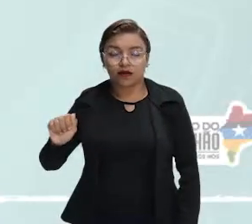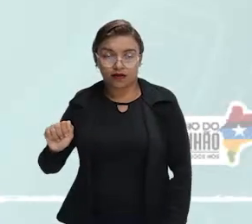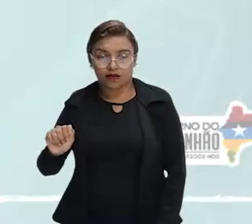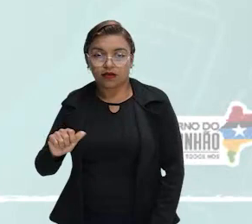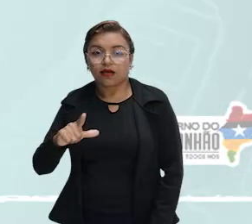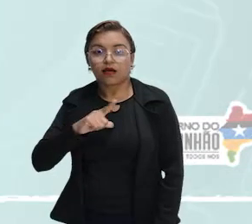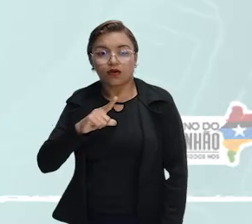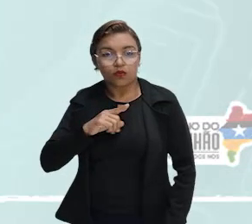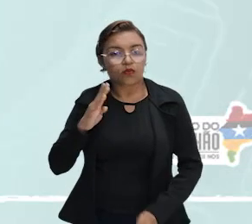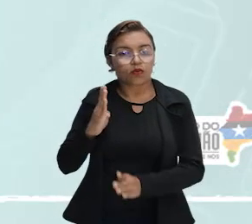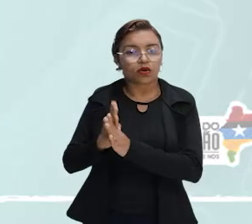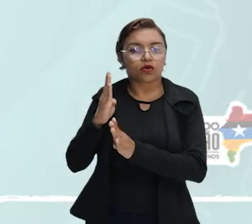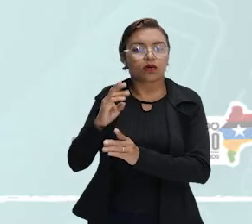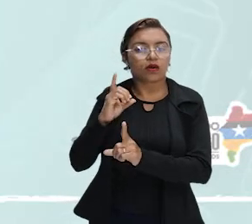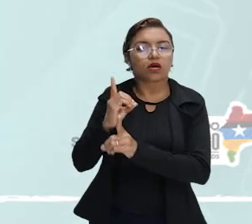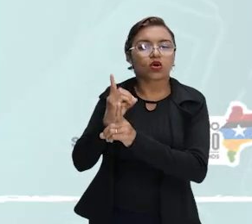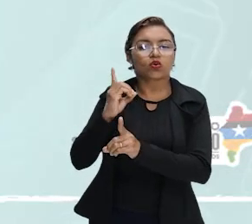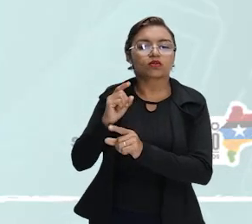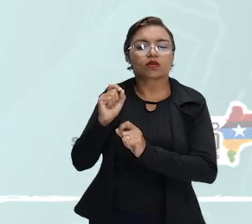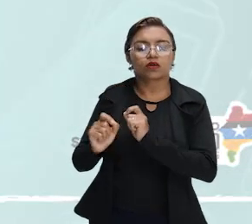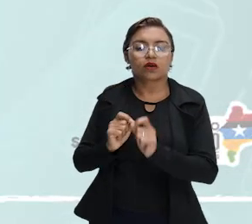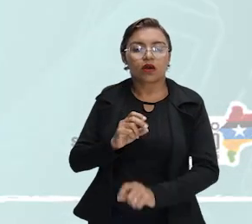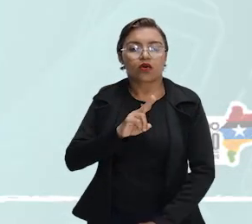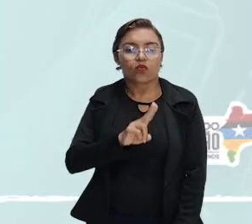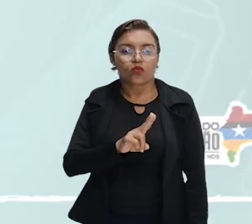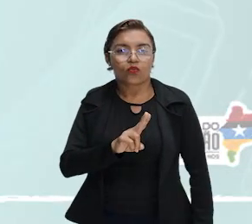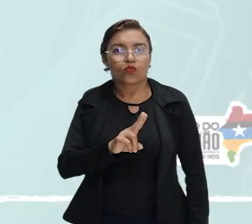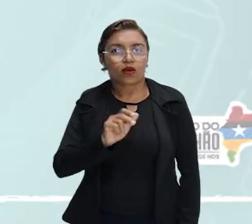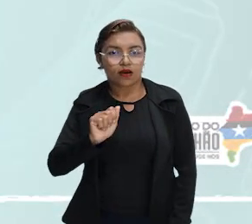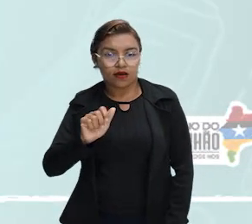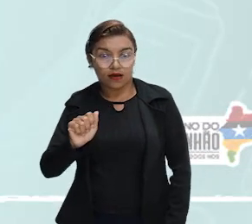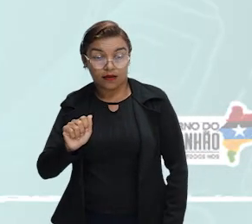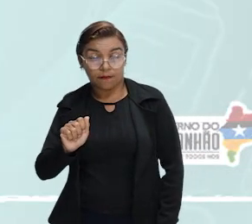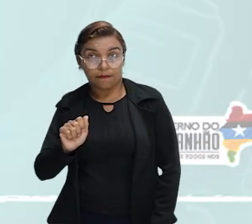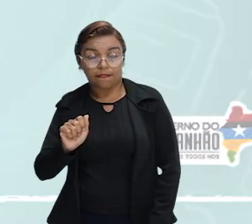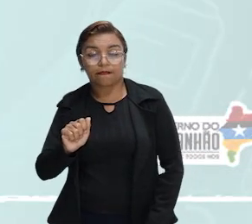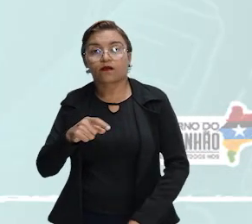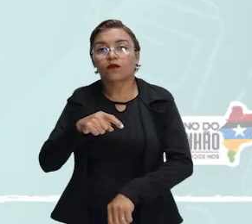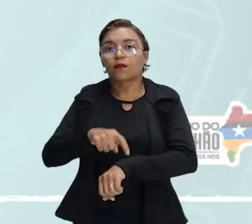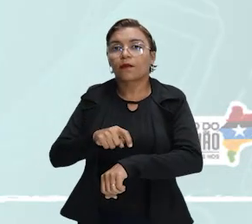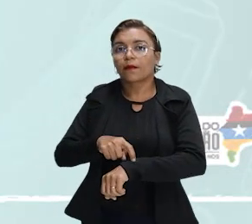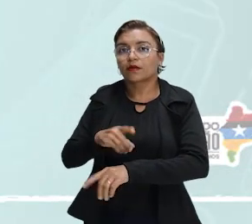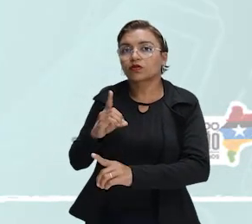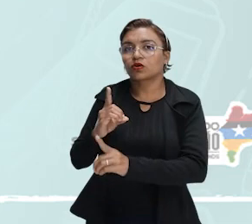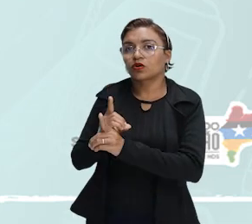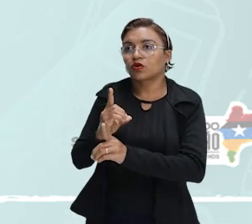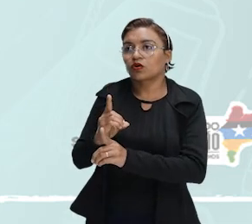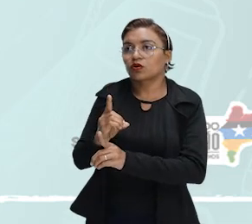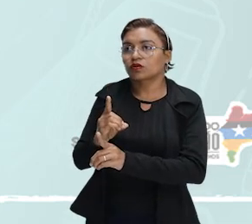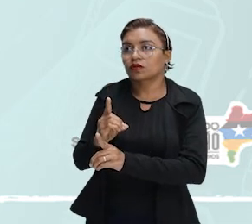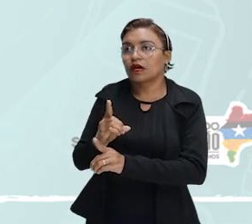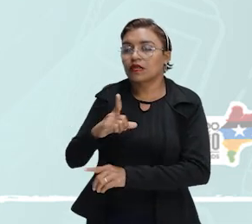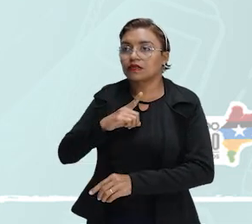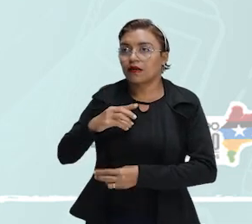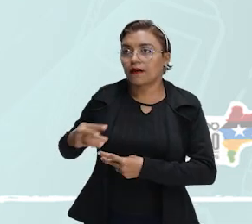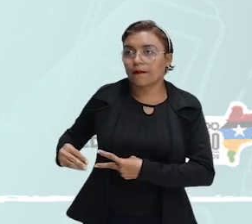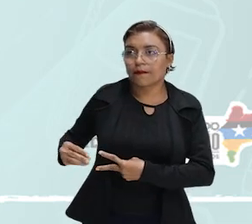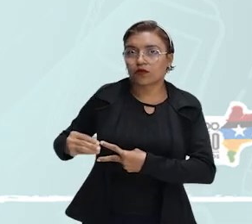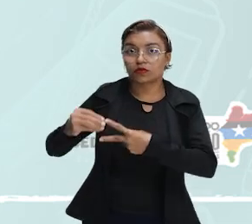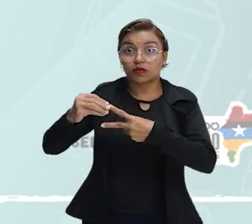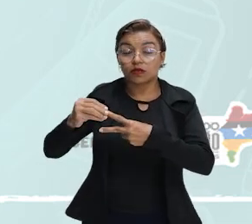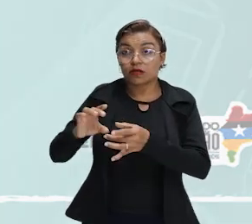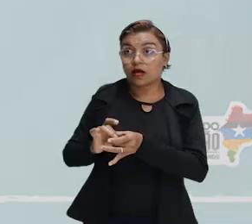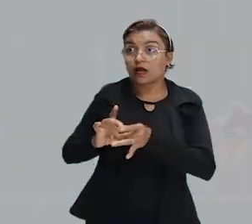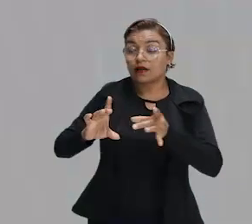códon UAA. Quando ele encontra esse códon, vai vir um tipo de proteína chamado fator de liberação, que